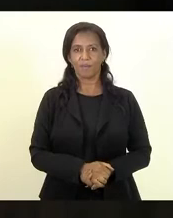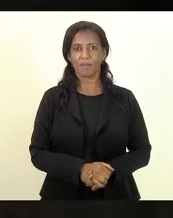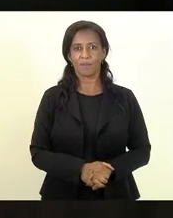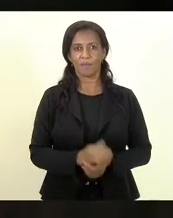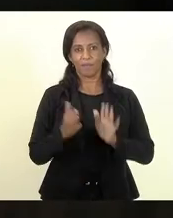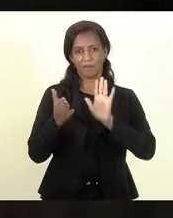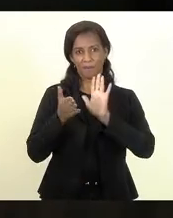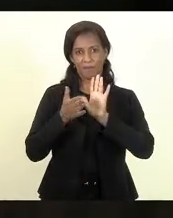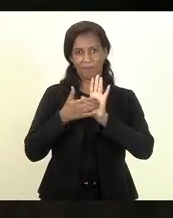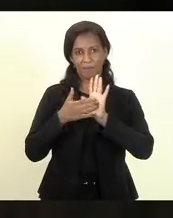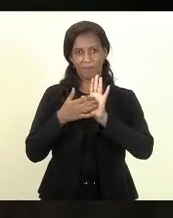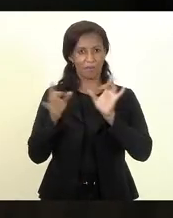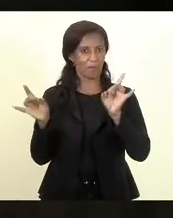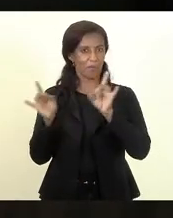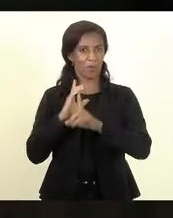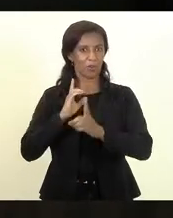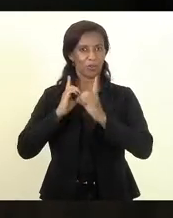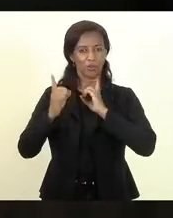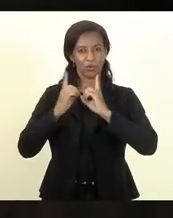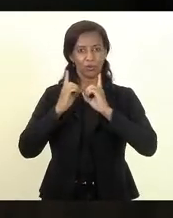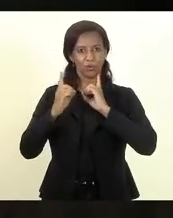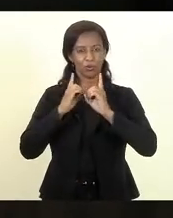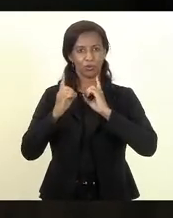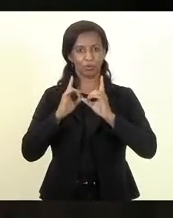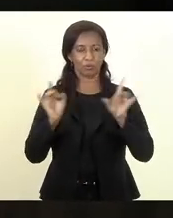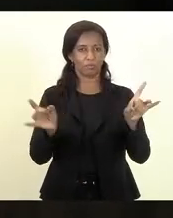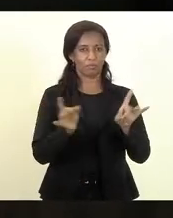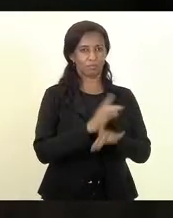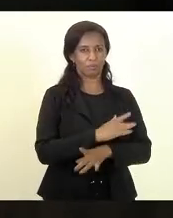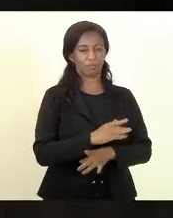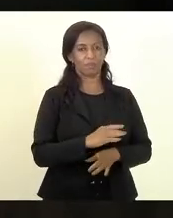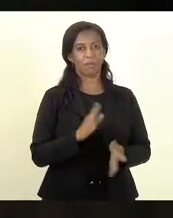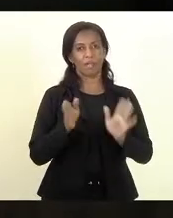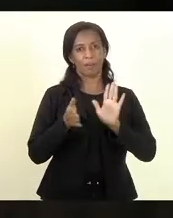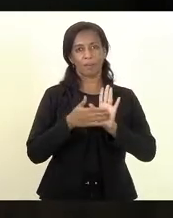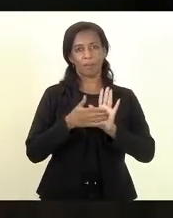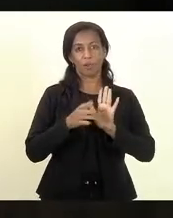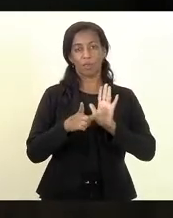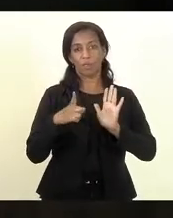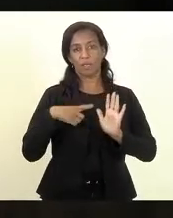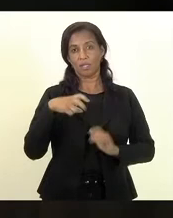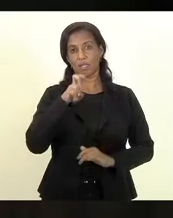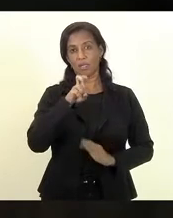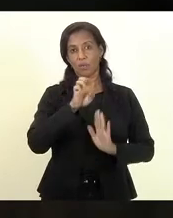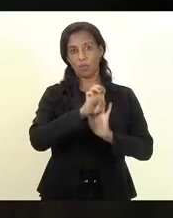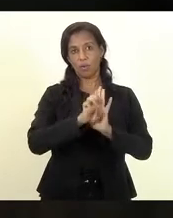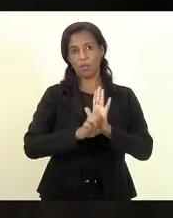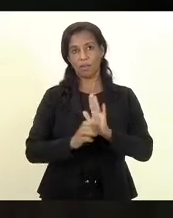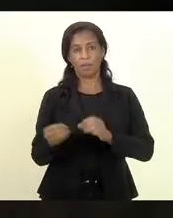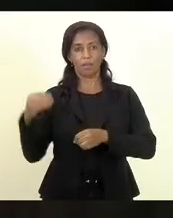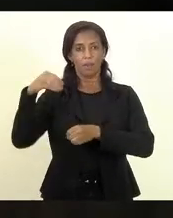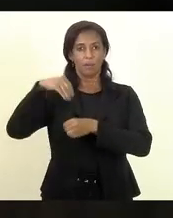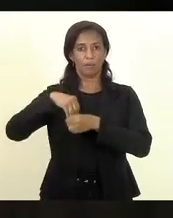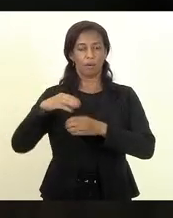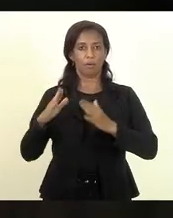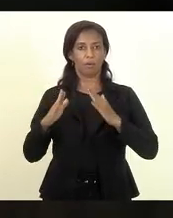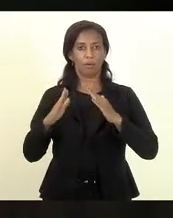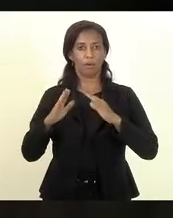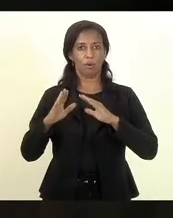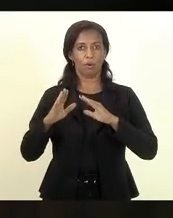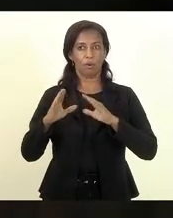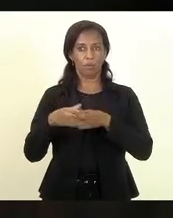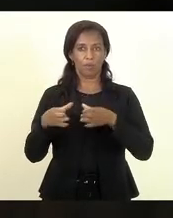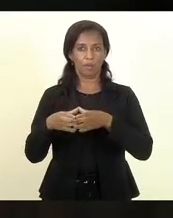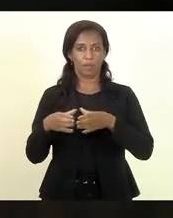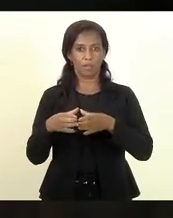Os pareceres emitidos em discussão. Não havendo que queira discutir, encerra a discussão. O presidente de proposta recebeu 5 emendas e retorna às comissões. Projeto de lei